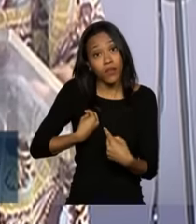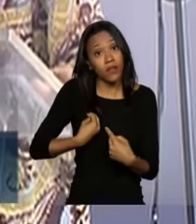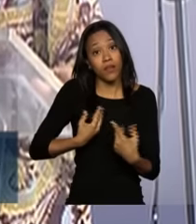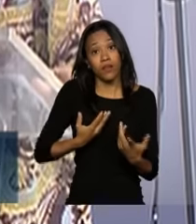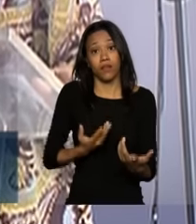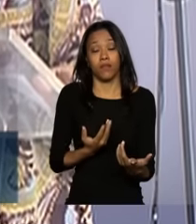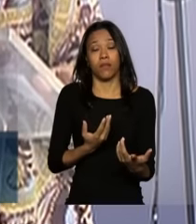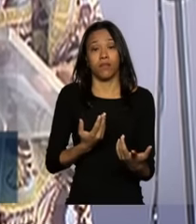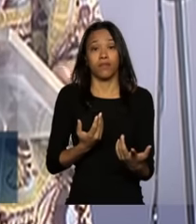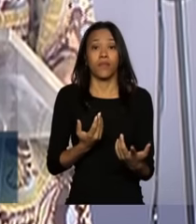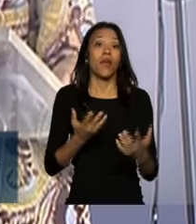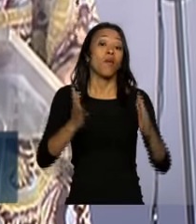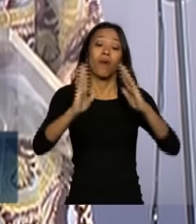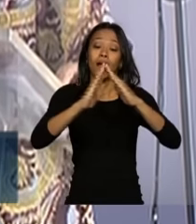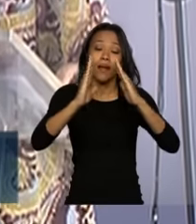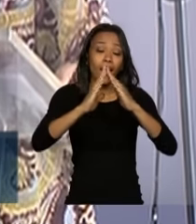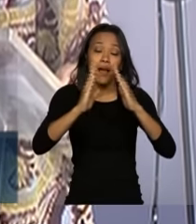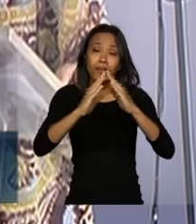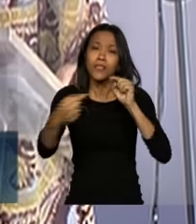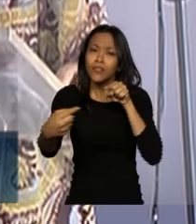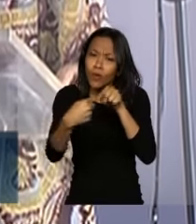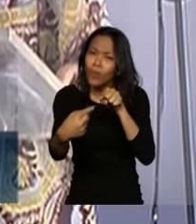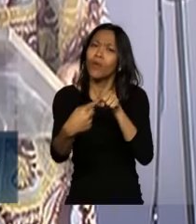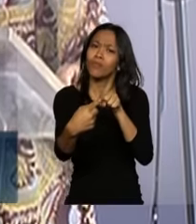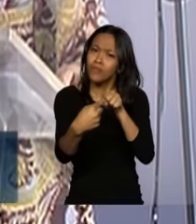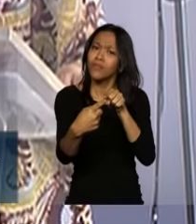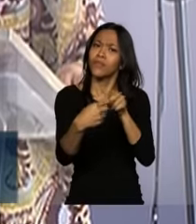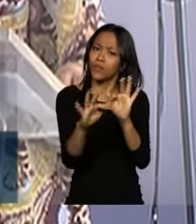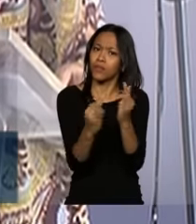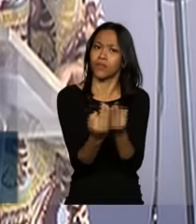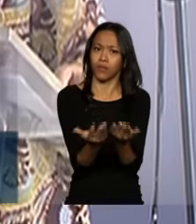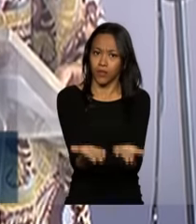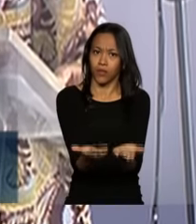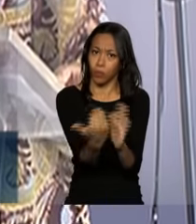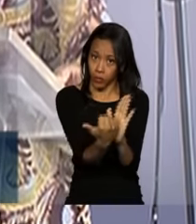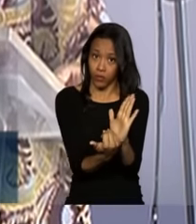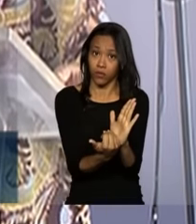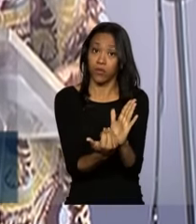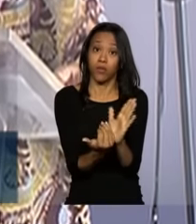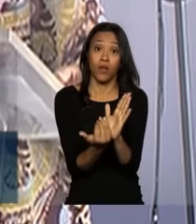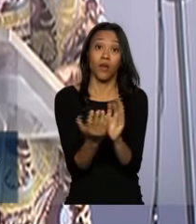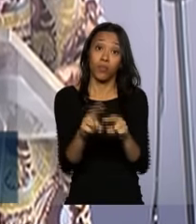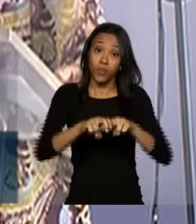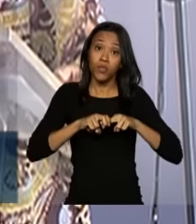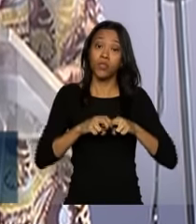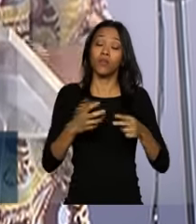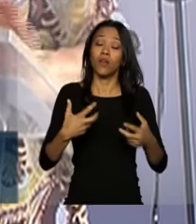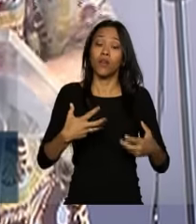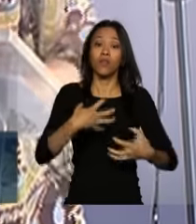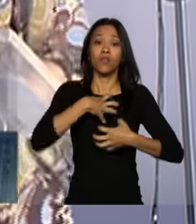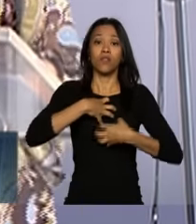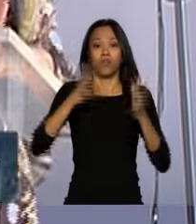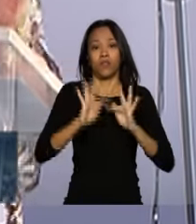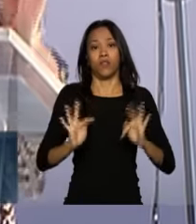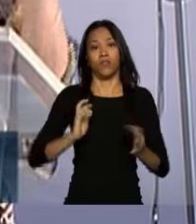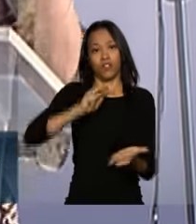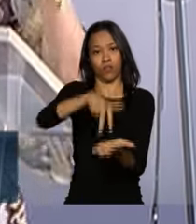casa que tem a ver com família. Daí eu fico muito feliz de estar aqui,